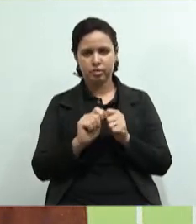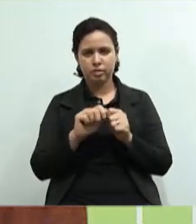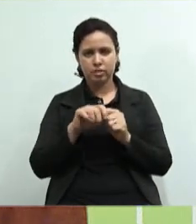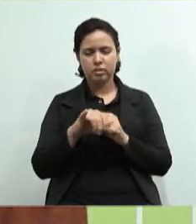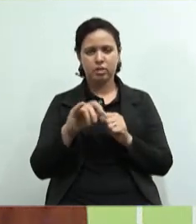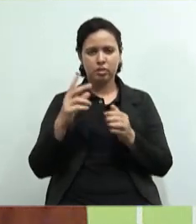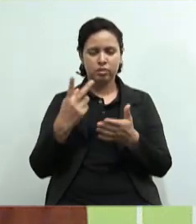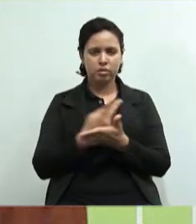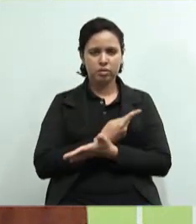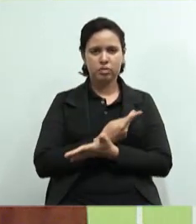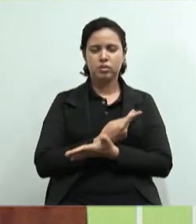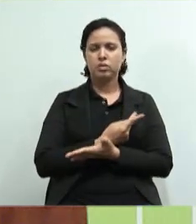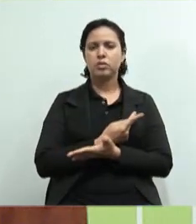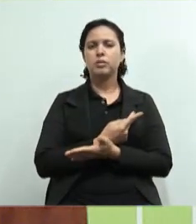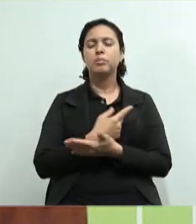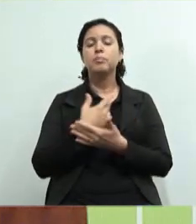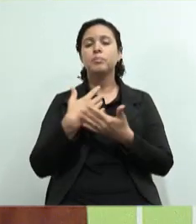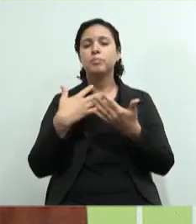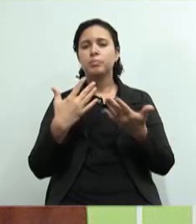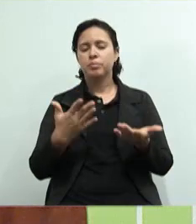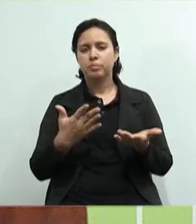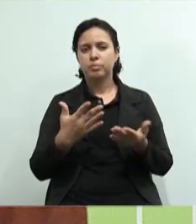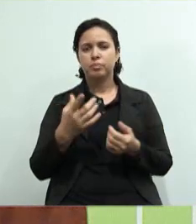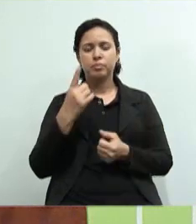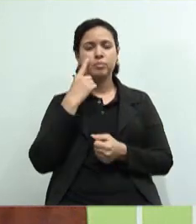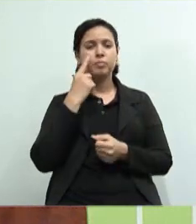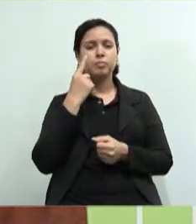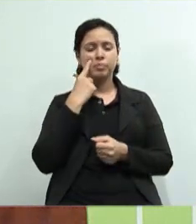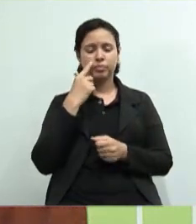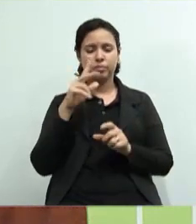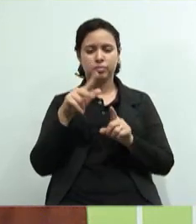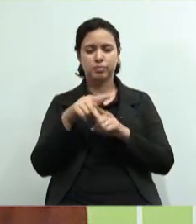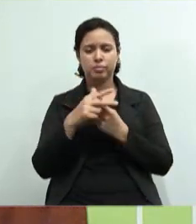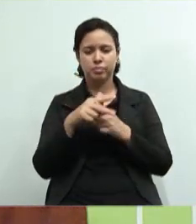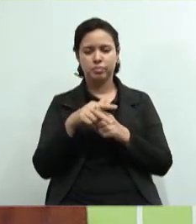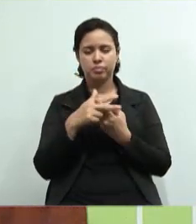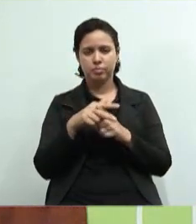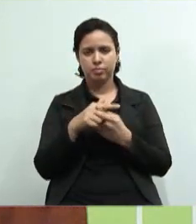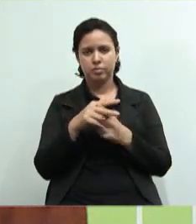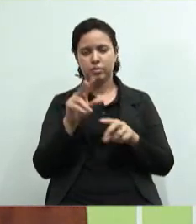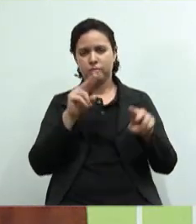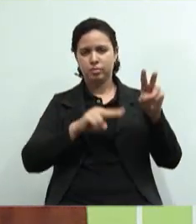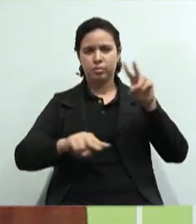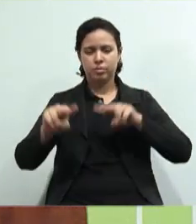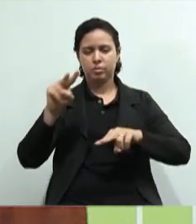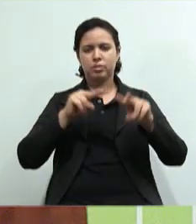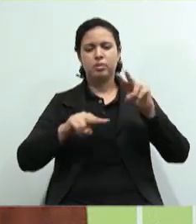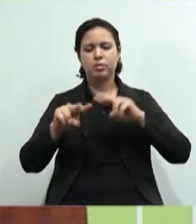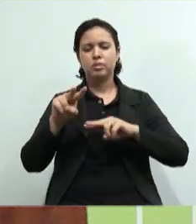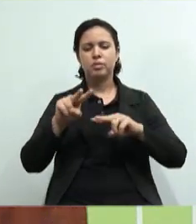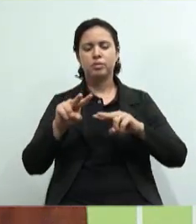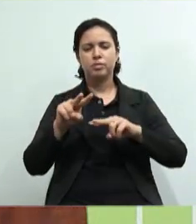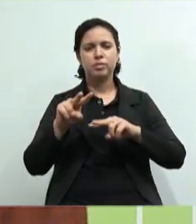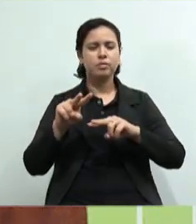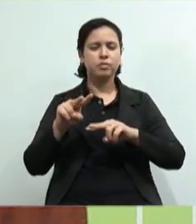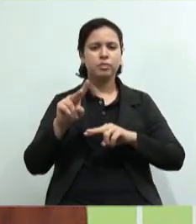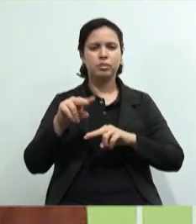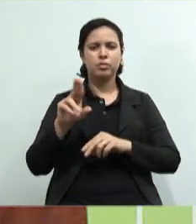se acontecer aquilo? Então, para essa ferramenta de visualização, a gente chama